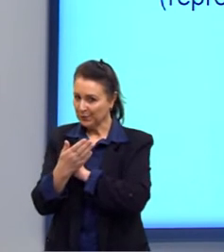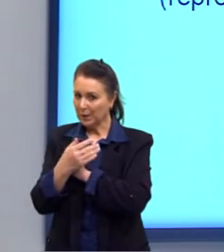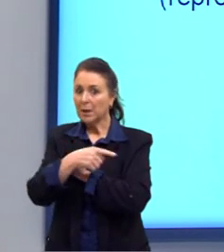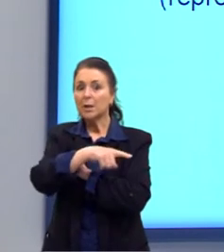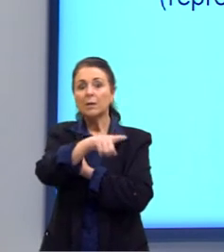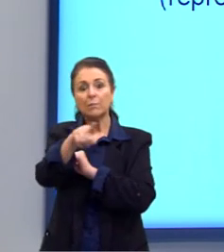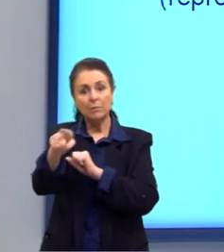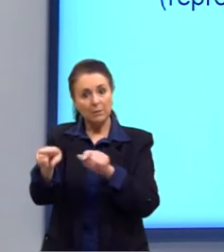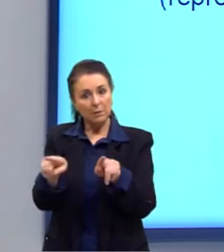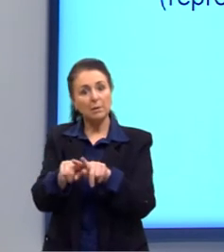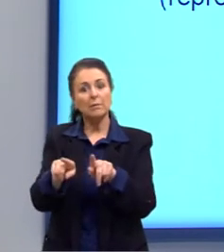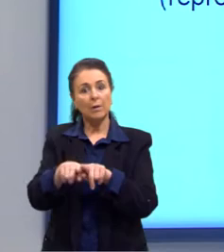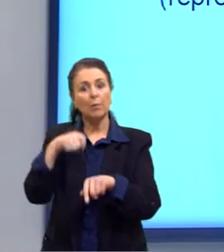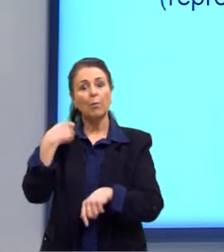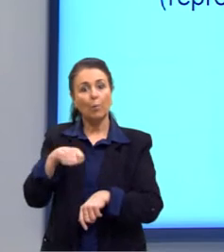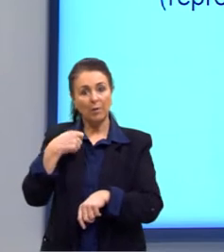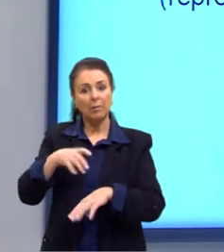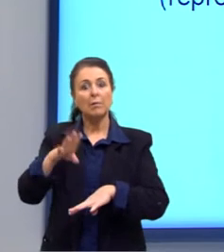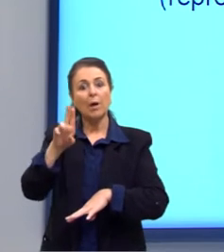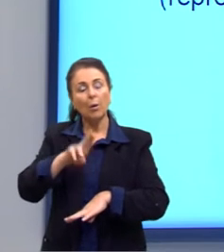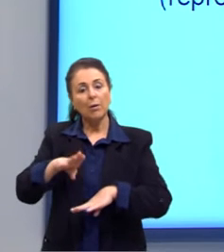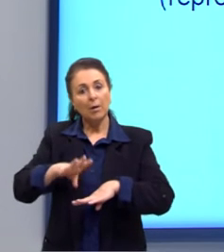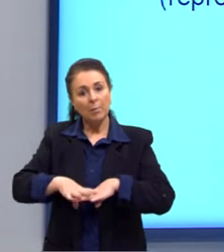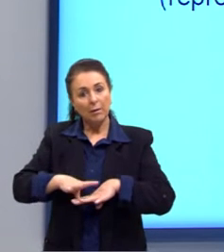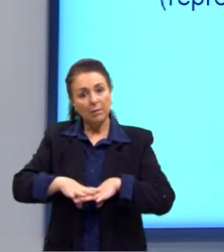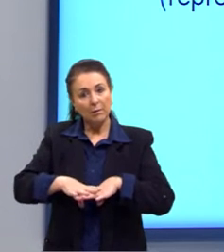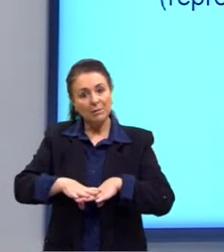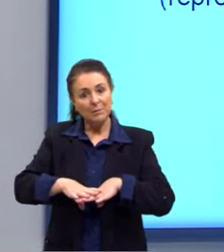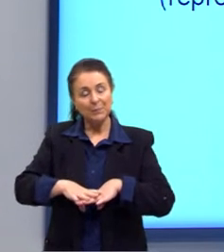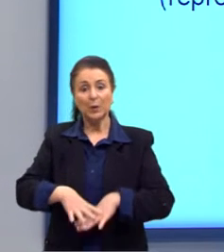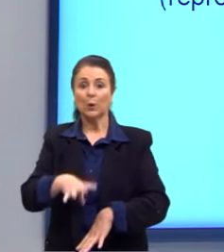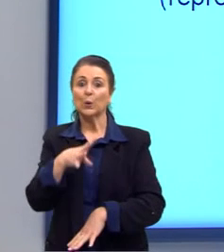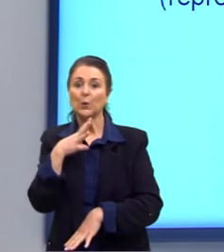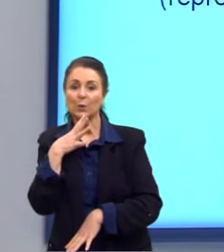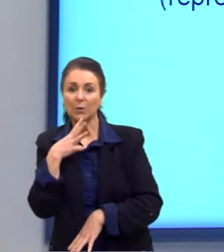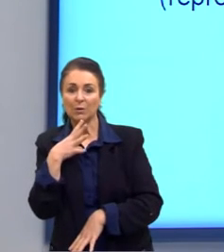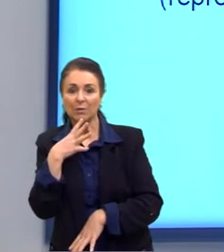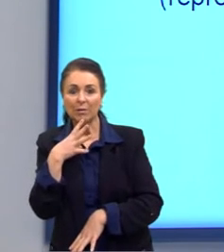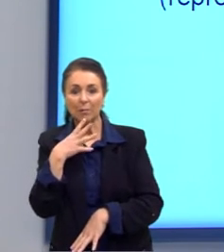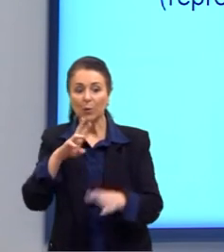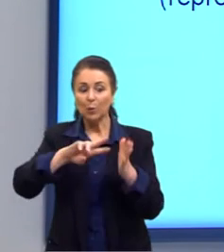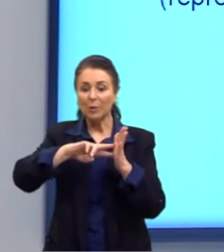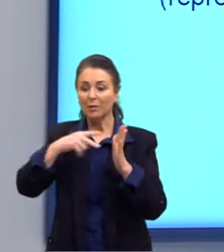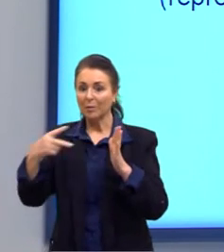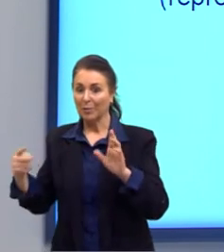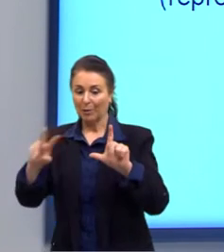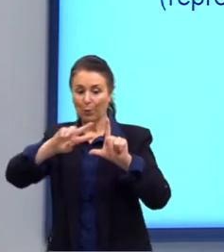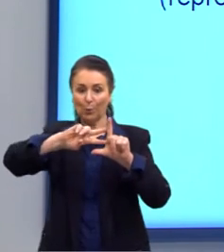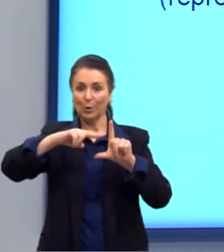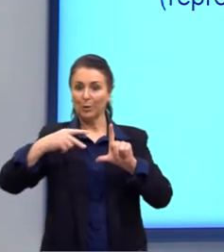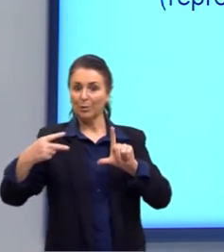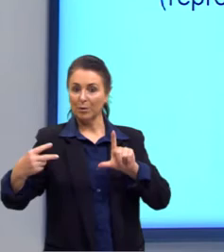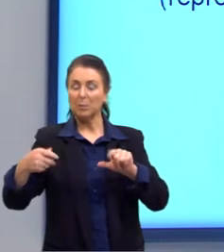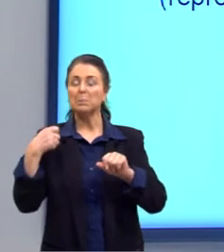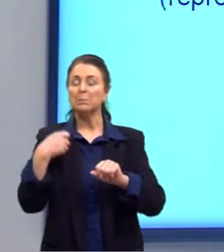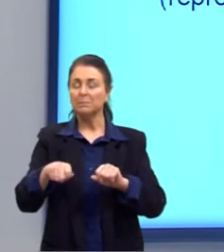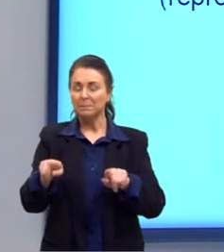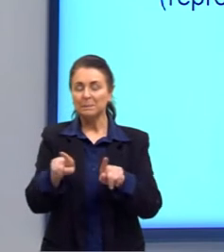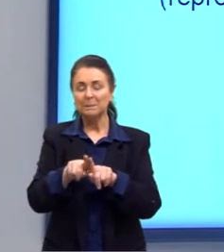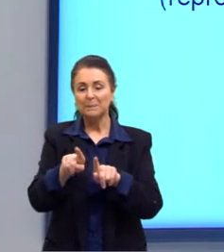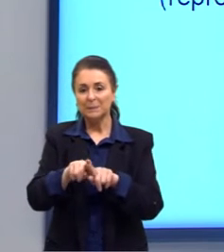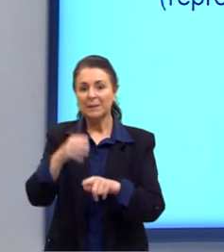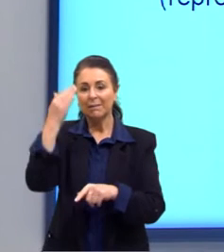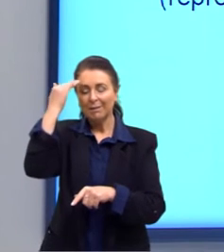vocês vão precisar também na matemática para resolver essa questão além do conhecimento né de interpretar o heredograma vão precisar aí